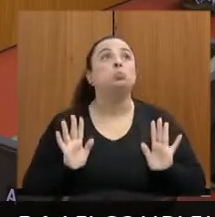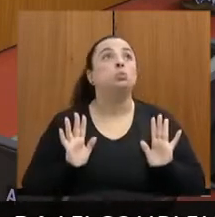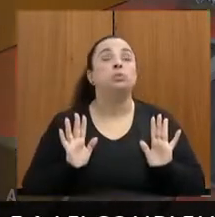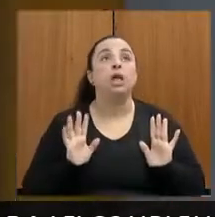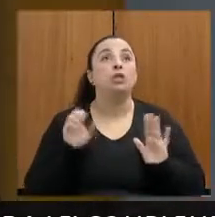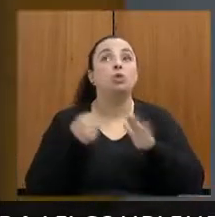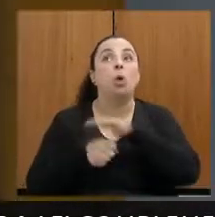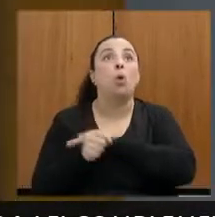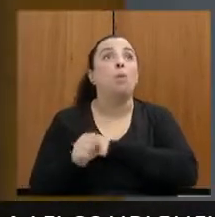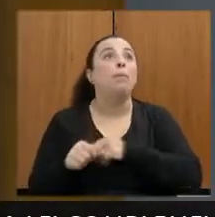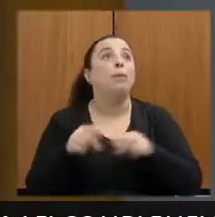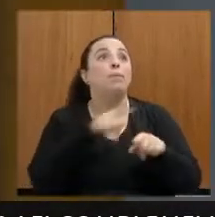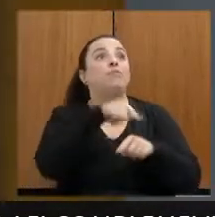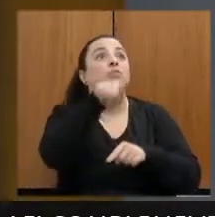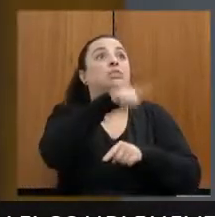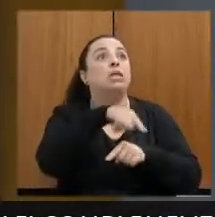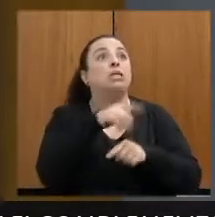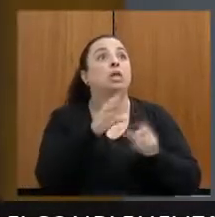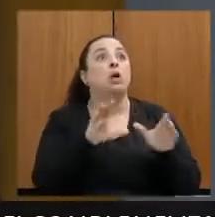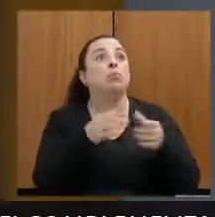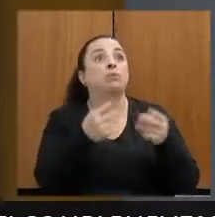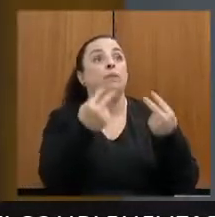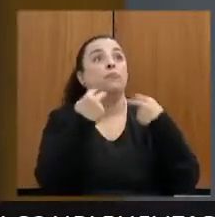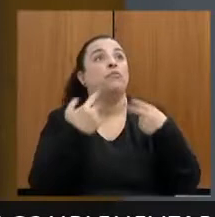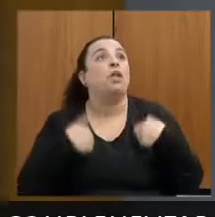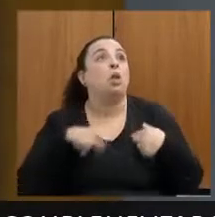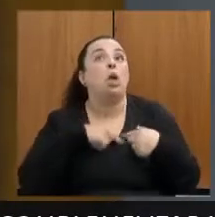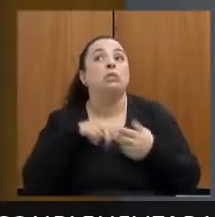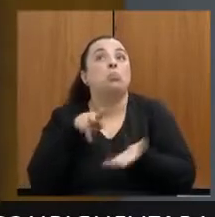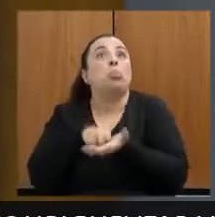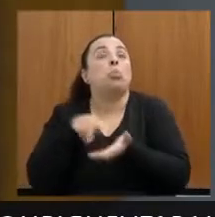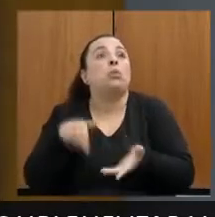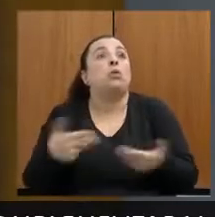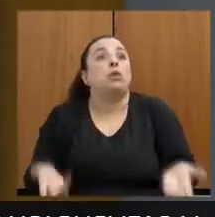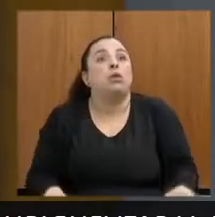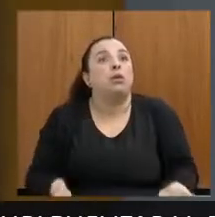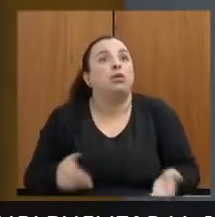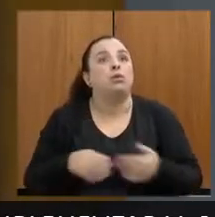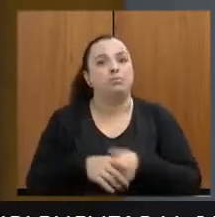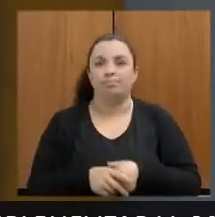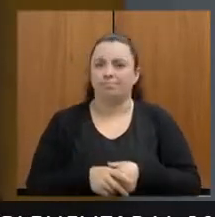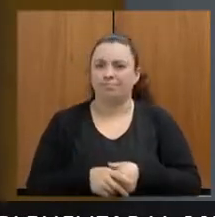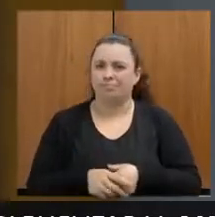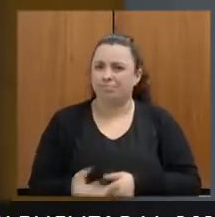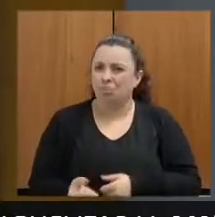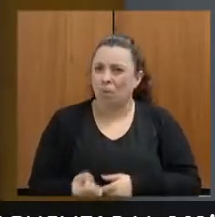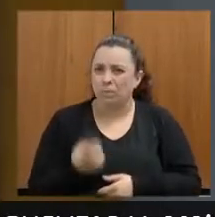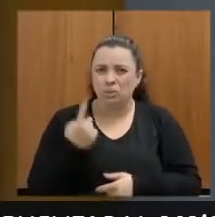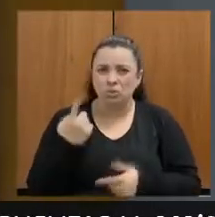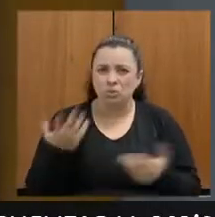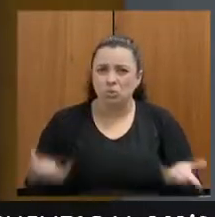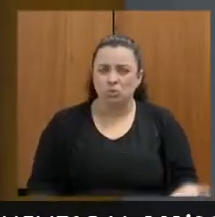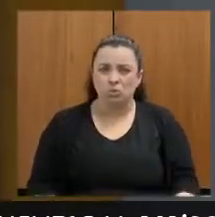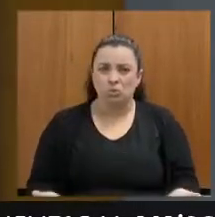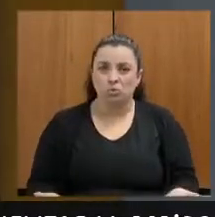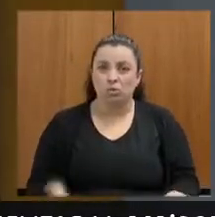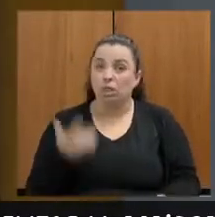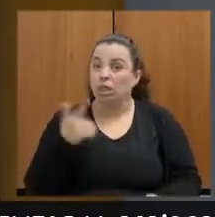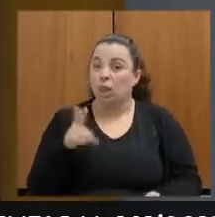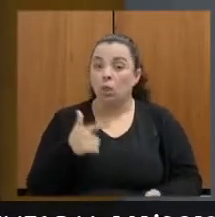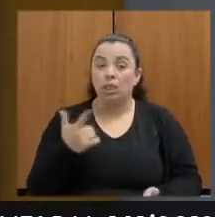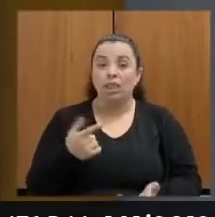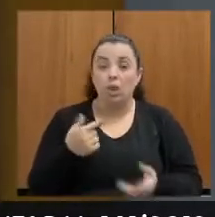o espaço para que a comissão pudesse vê-las isso Secretário é uma B e não ter um serviço e